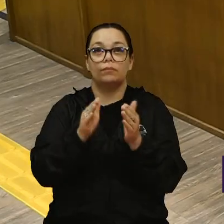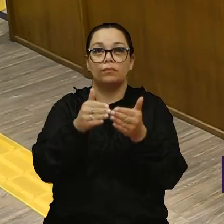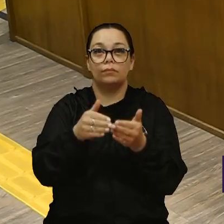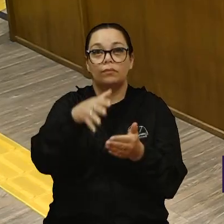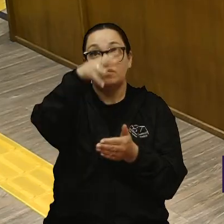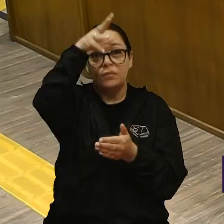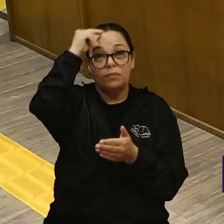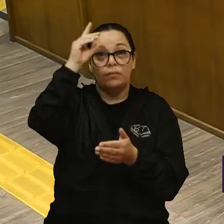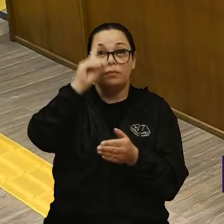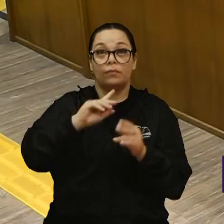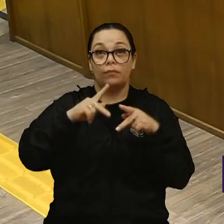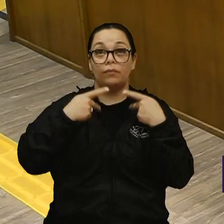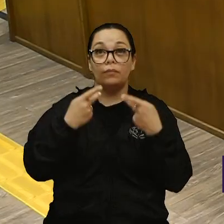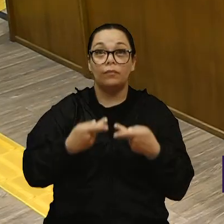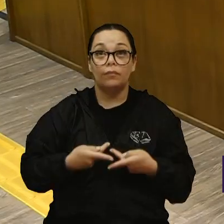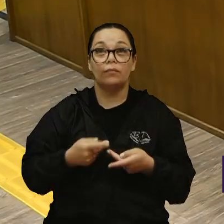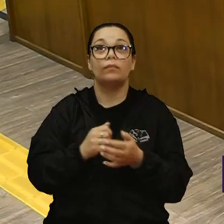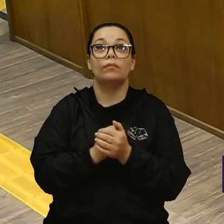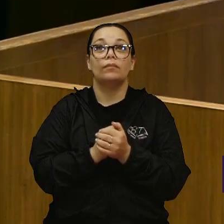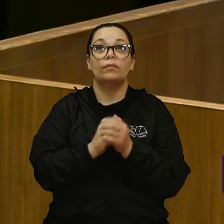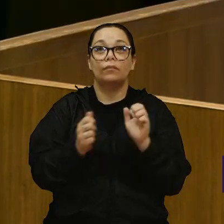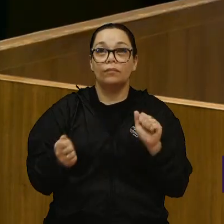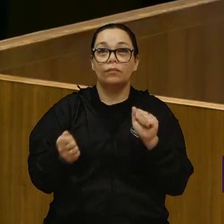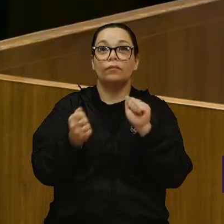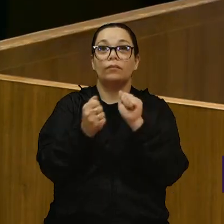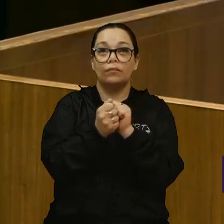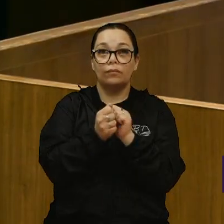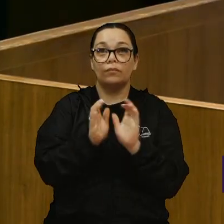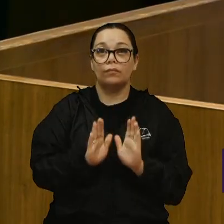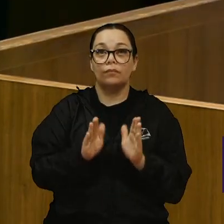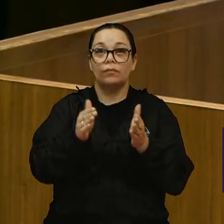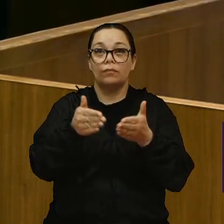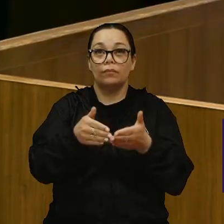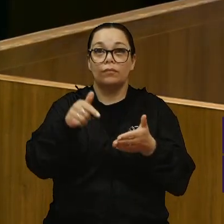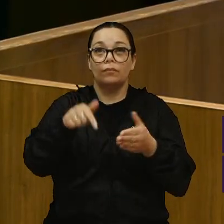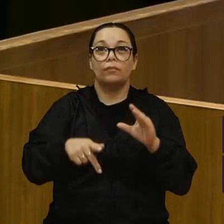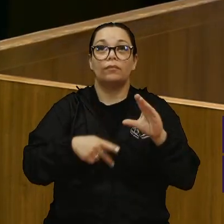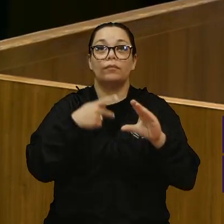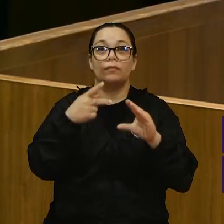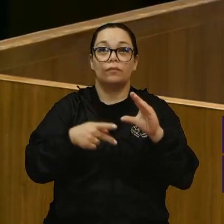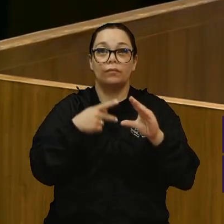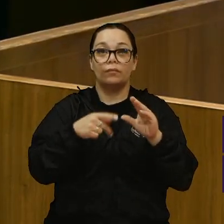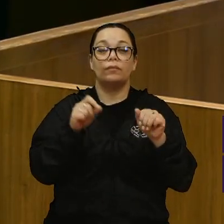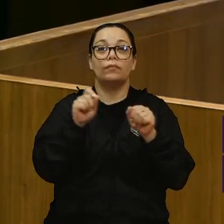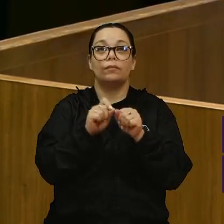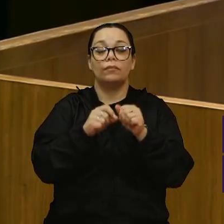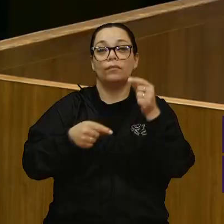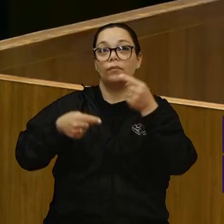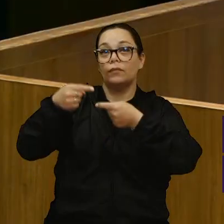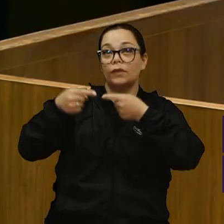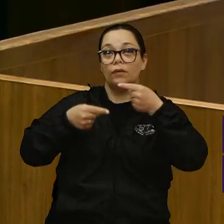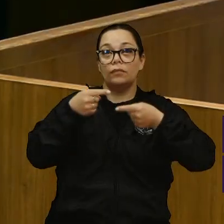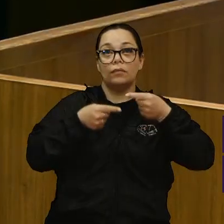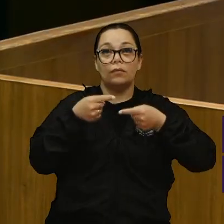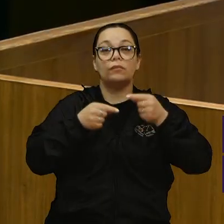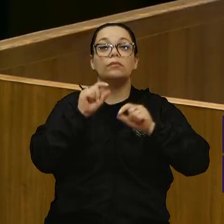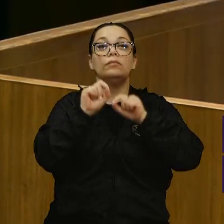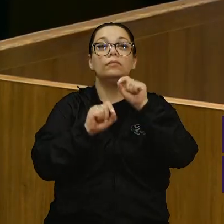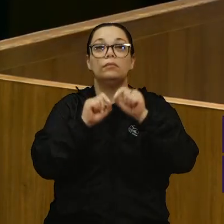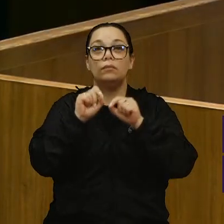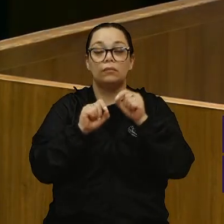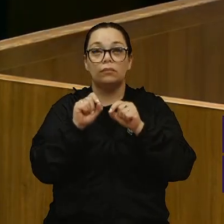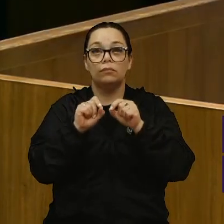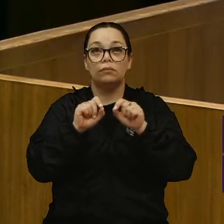Municipal de Direitos Humanos, e que junto com a comissão dessa casa, nós fizemos uma discussão onde